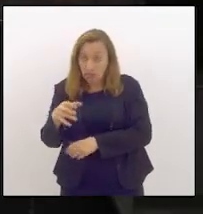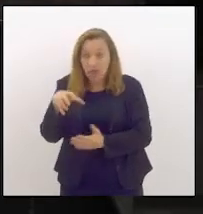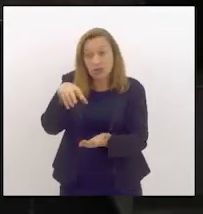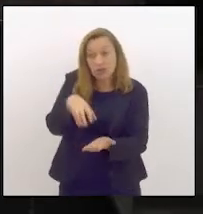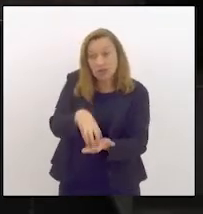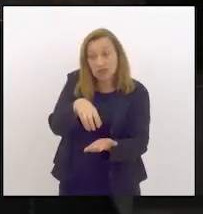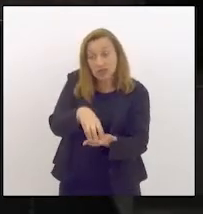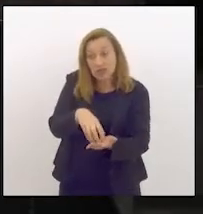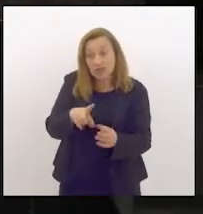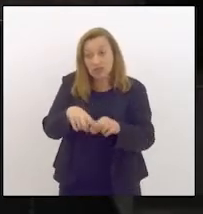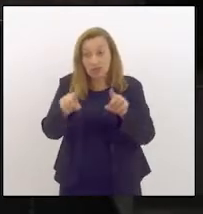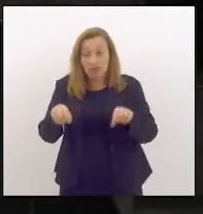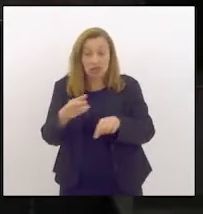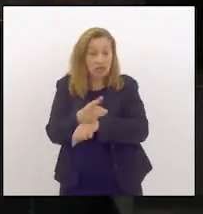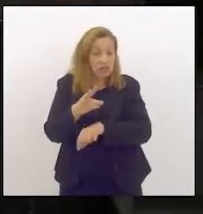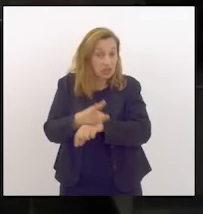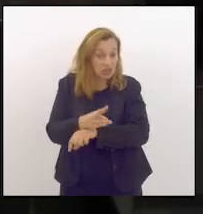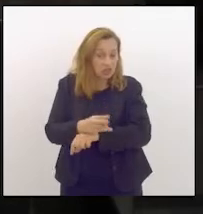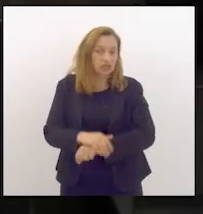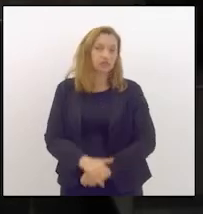central de terceirizações